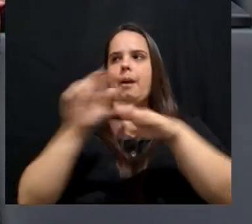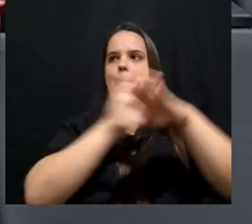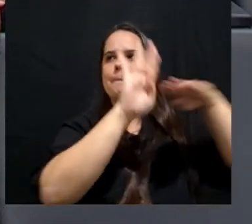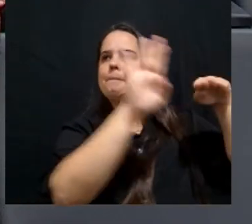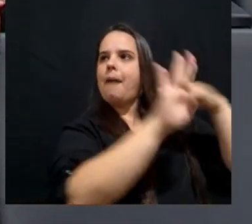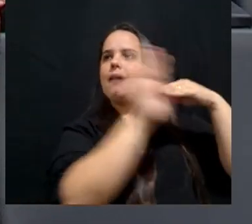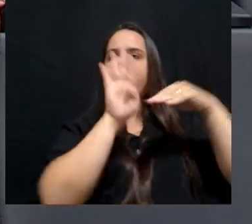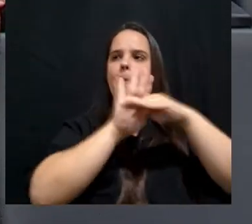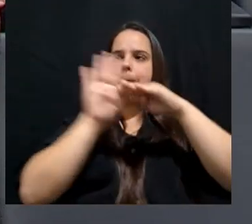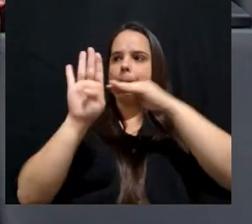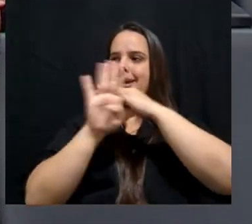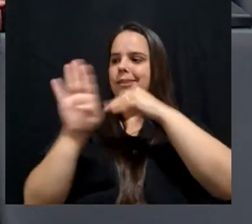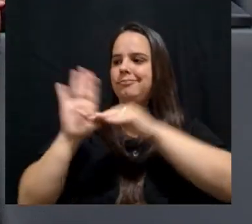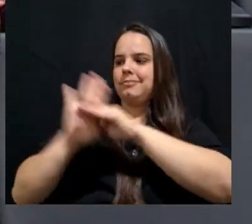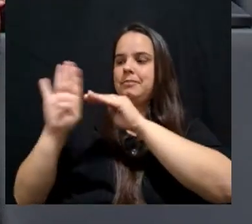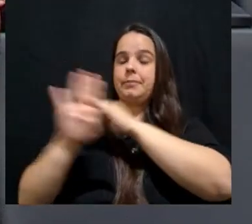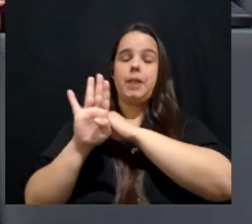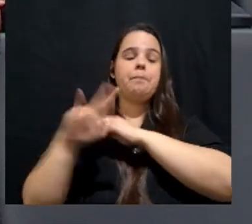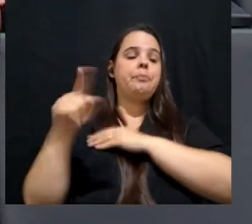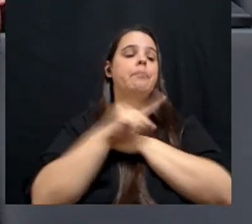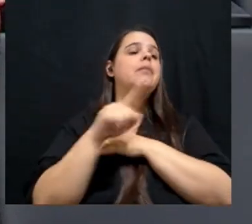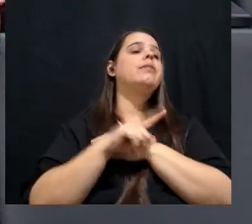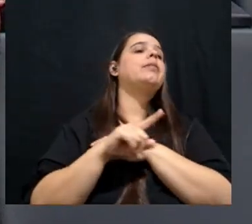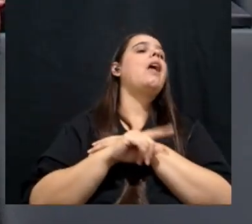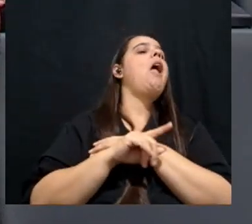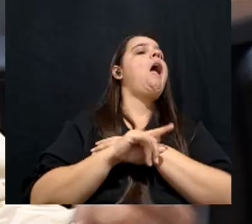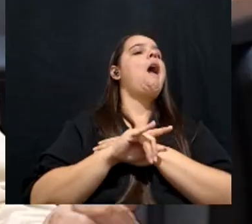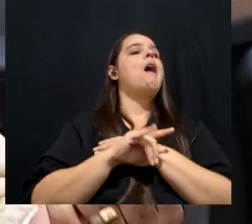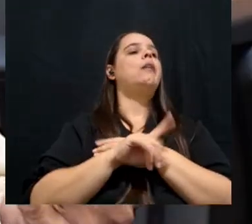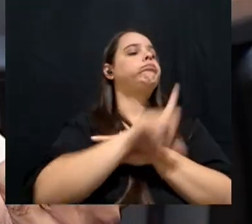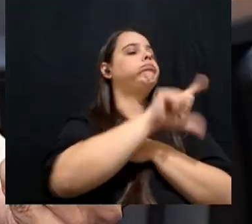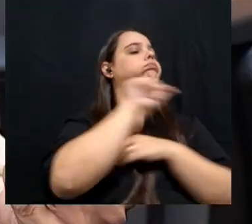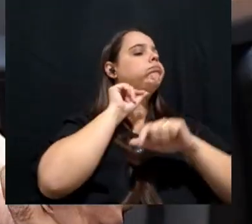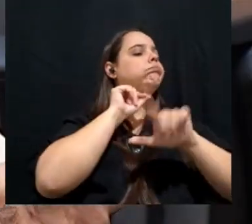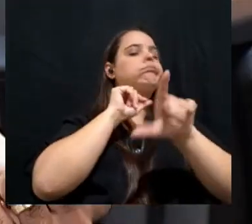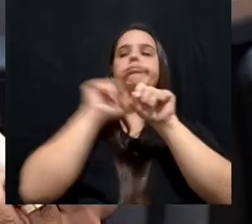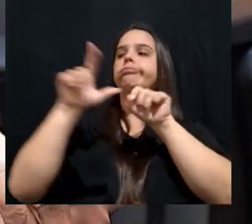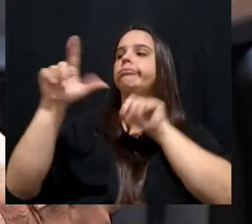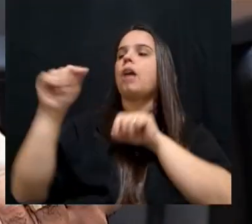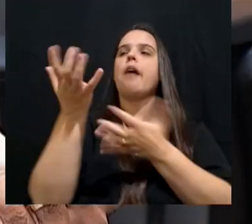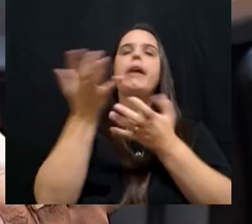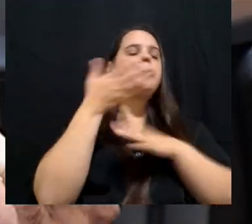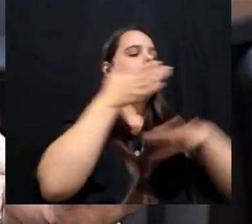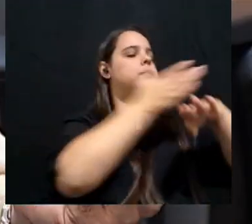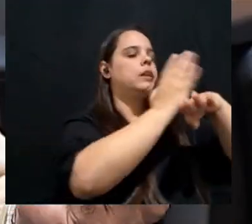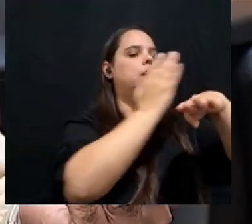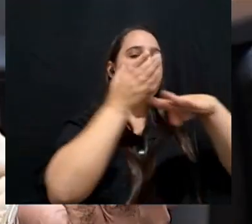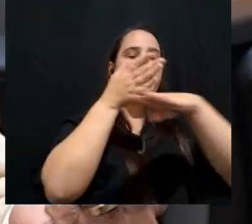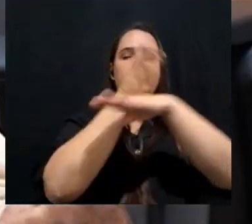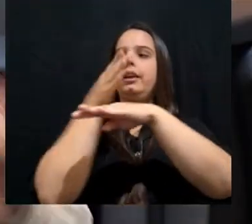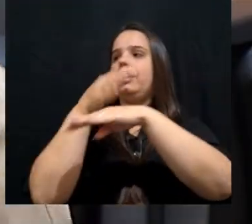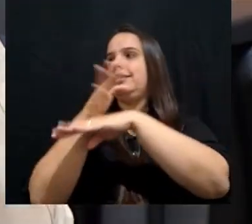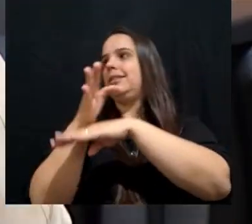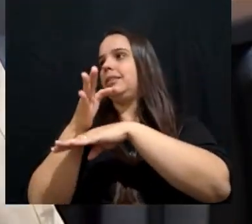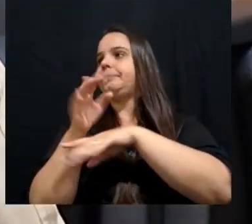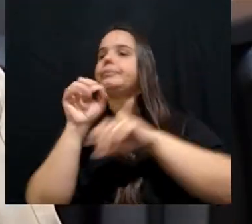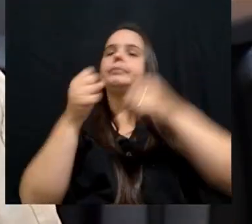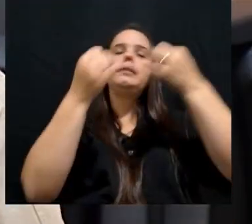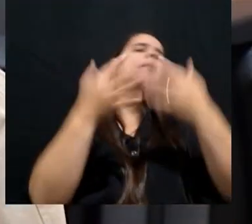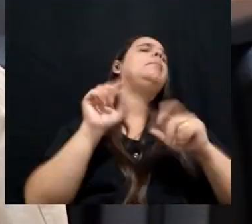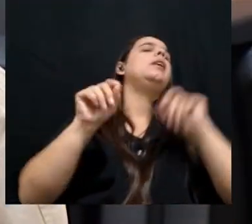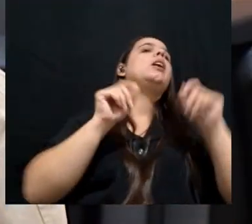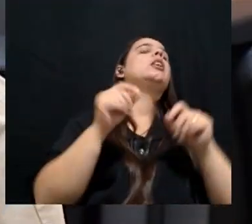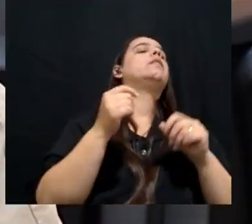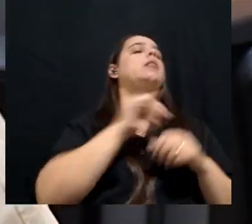ter opções ali também no território. Aí é a hora que a gente vai dar a oportunidade pro cara da viola, que é do bairro, o tiozinho